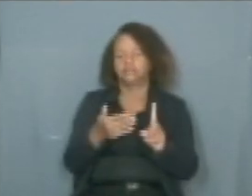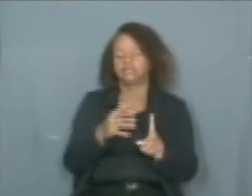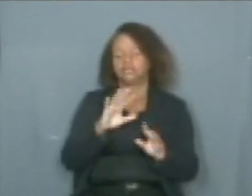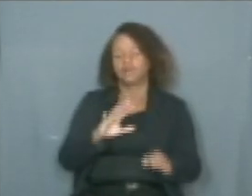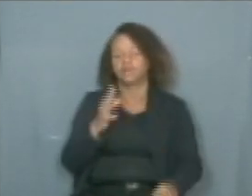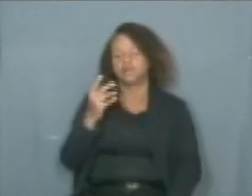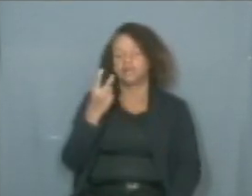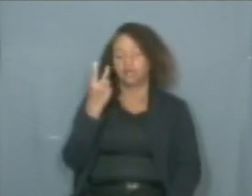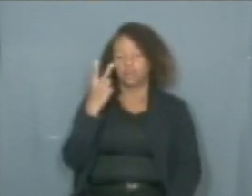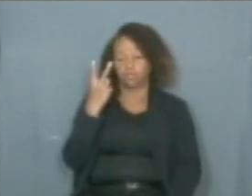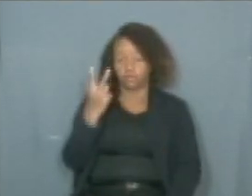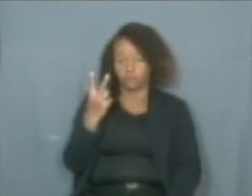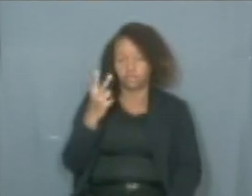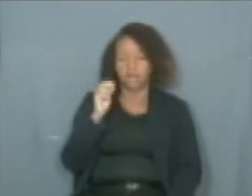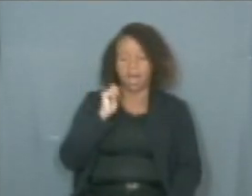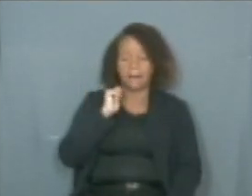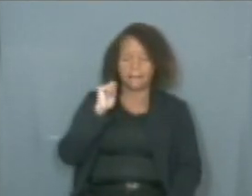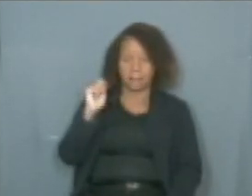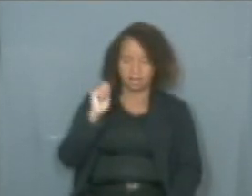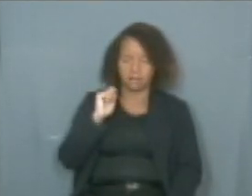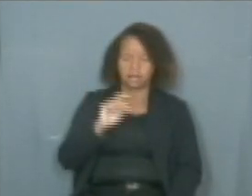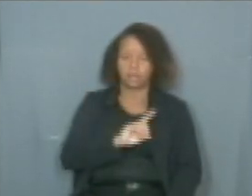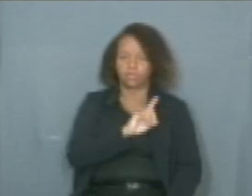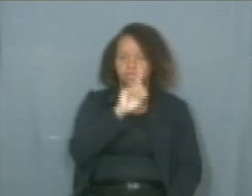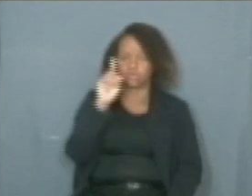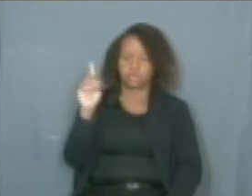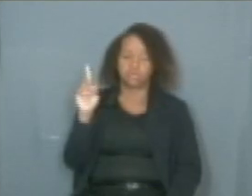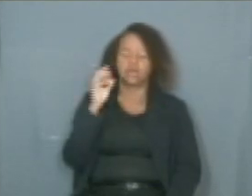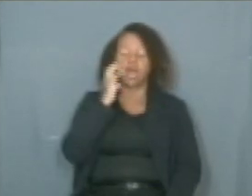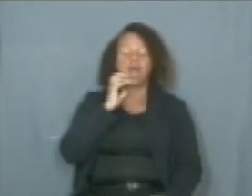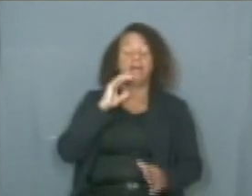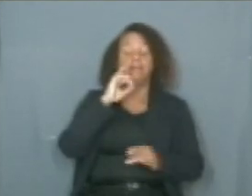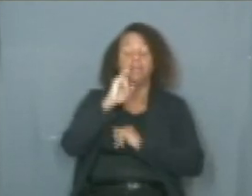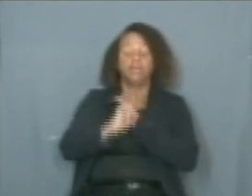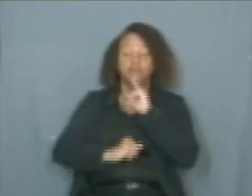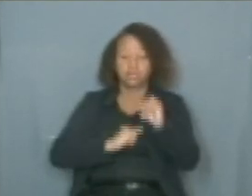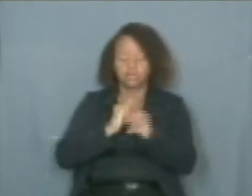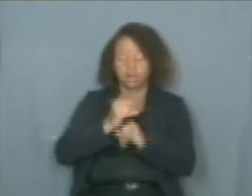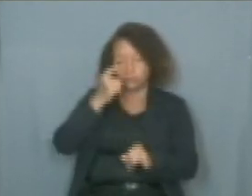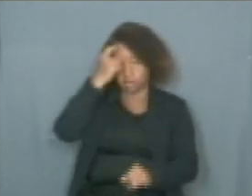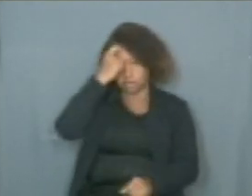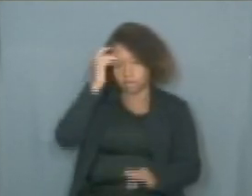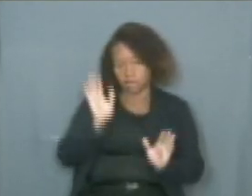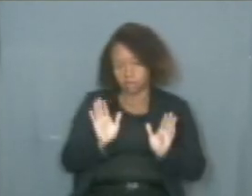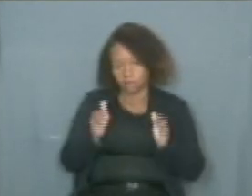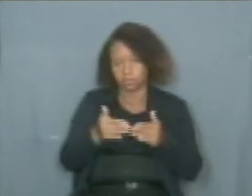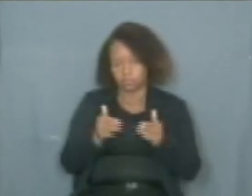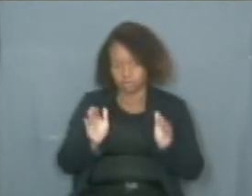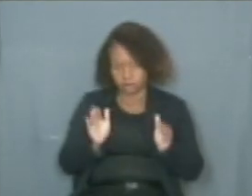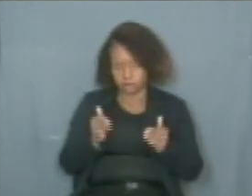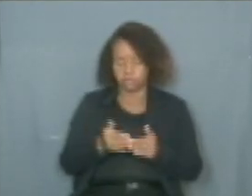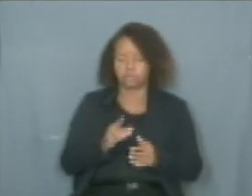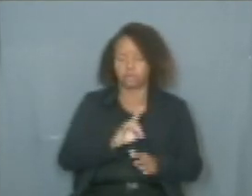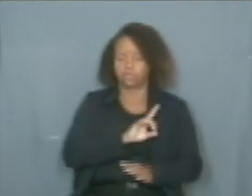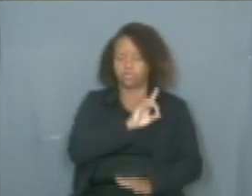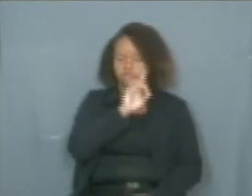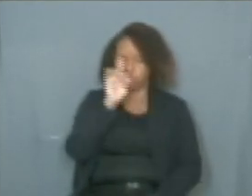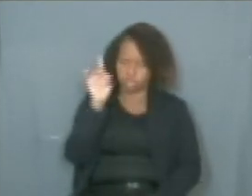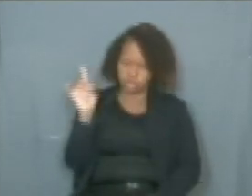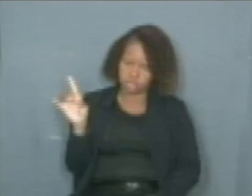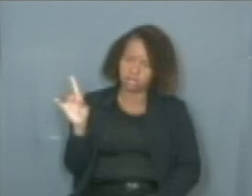2 de abril. Dia 2 de abril é o Dia Mundial de Conscientização do Autismo. É uma data